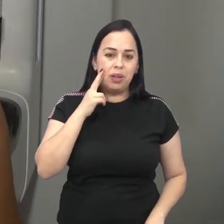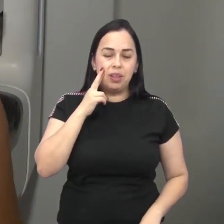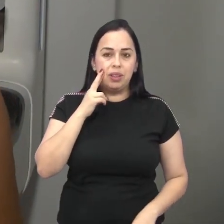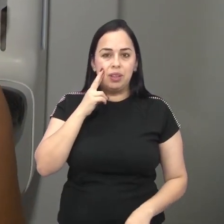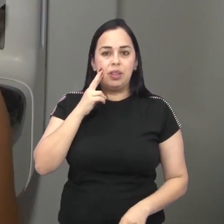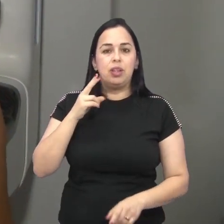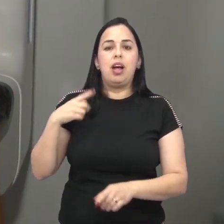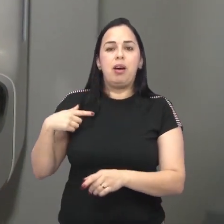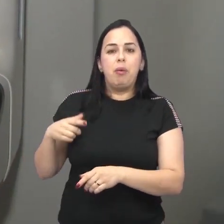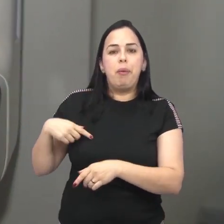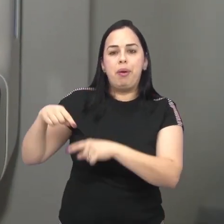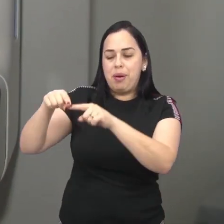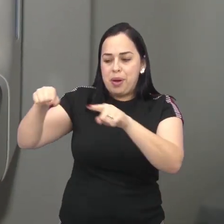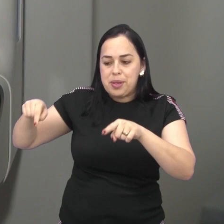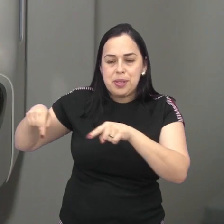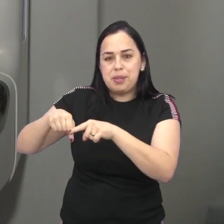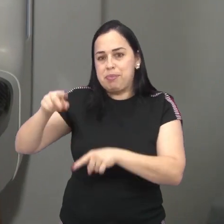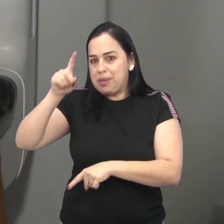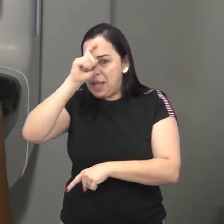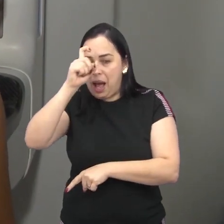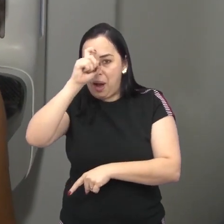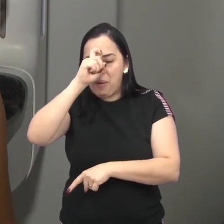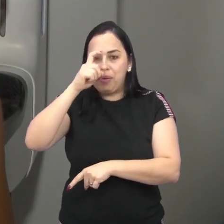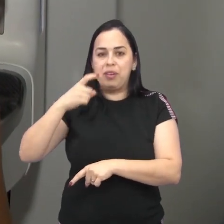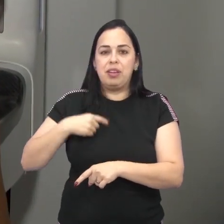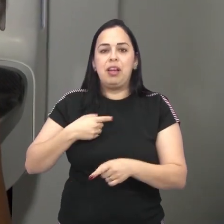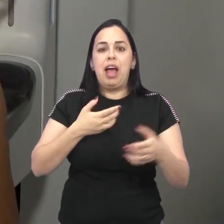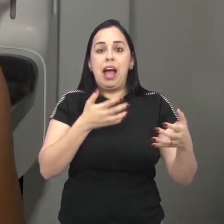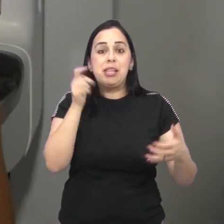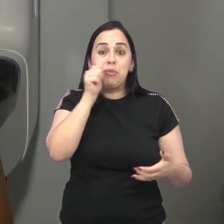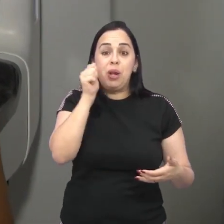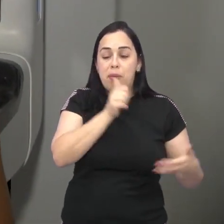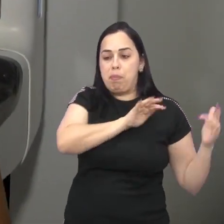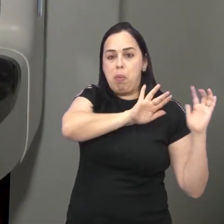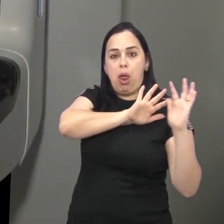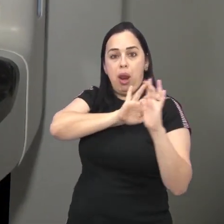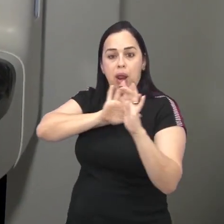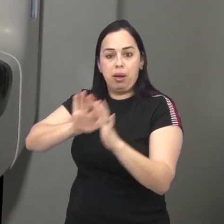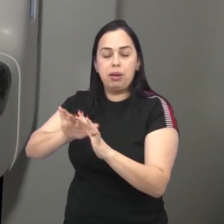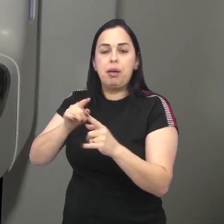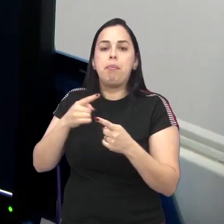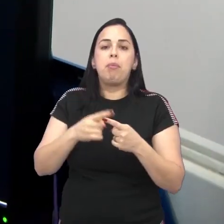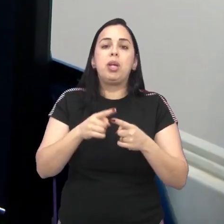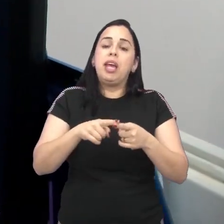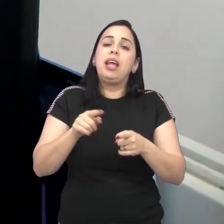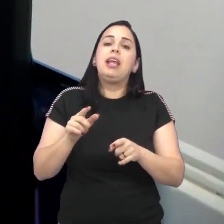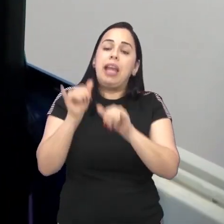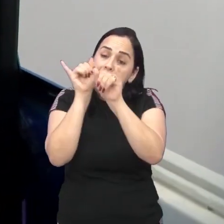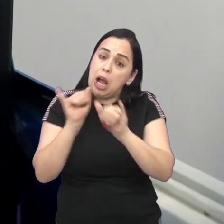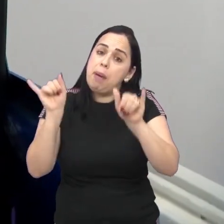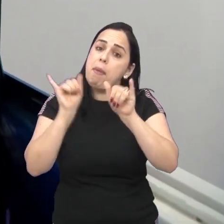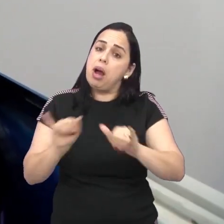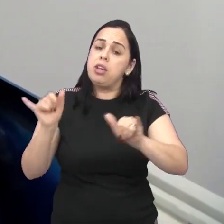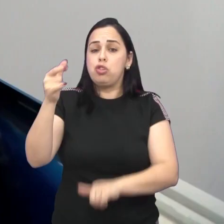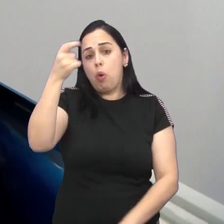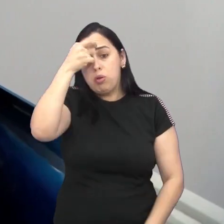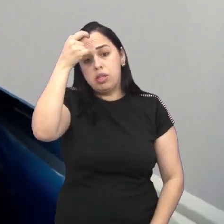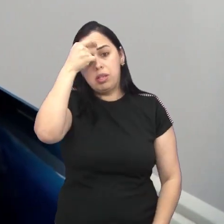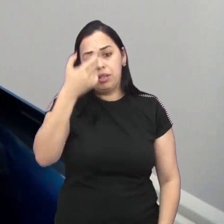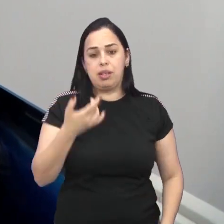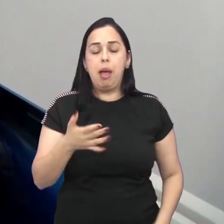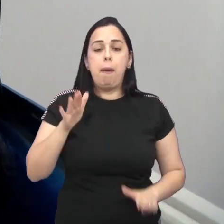clínicas e hospitais costumam receber um número maior de mulheres para a realização de exames, motivadas pela campanha